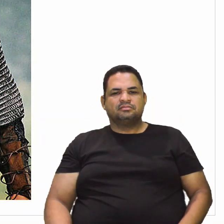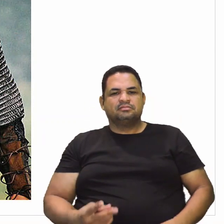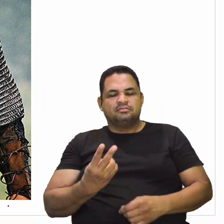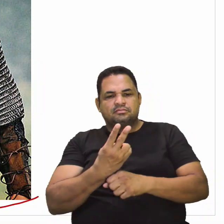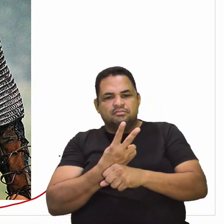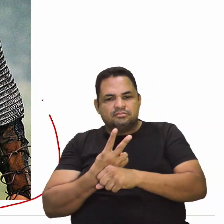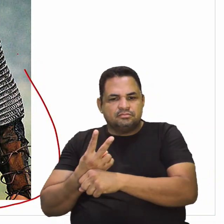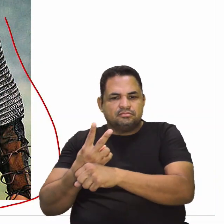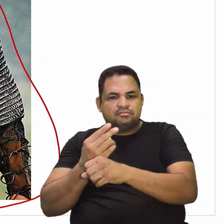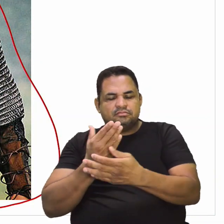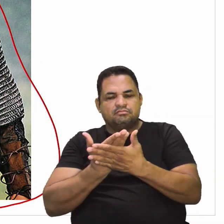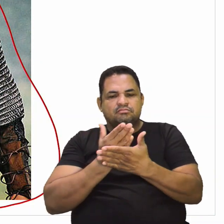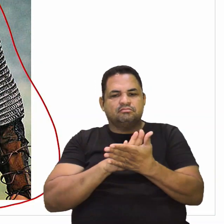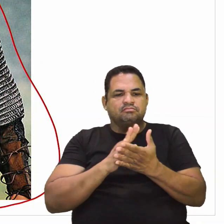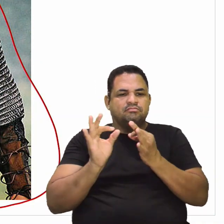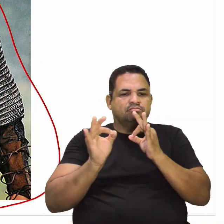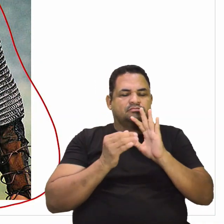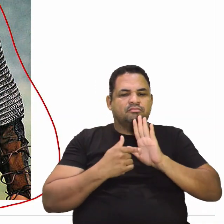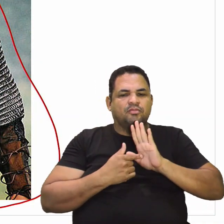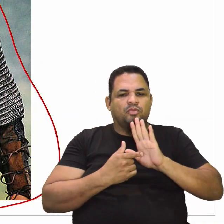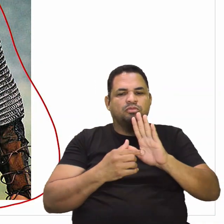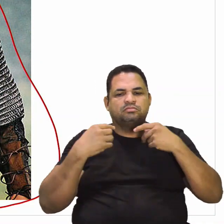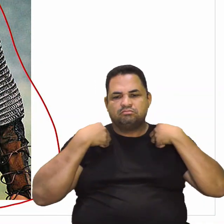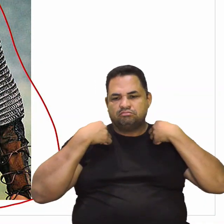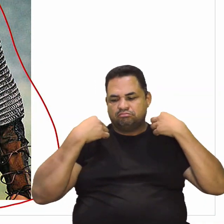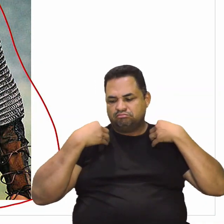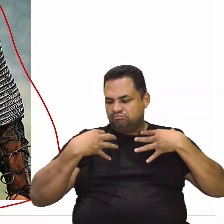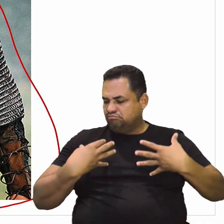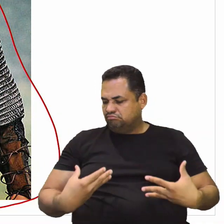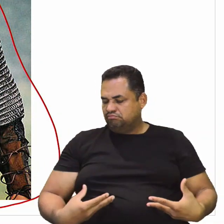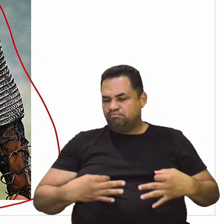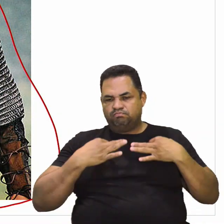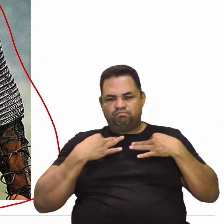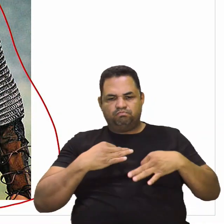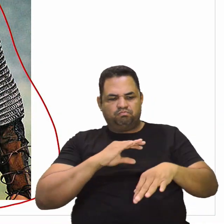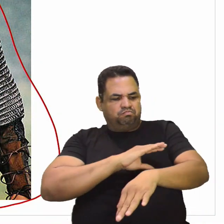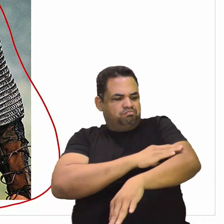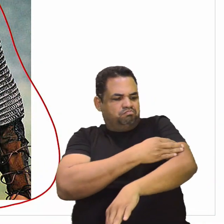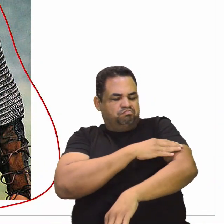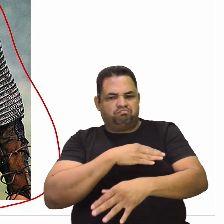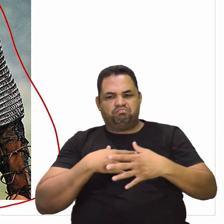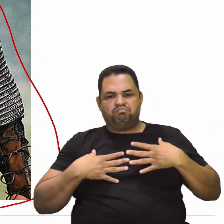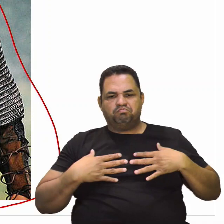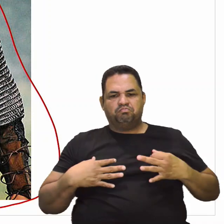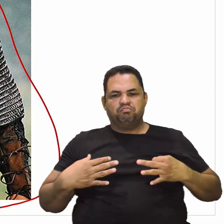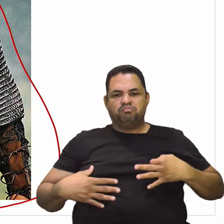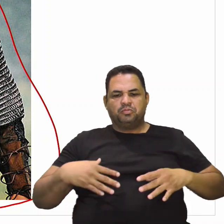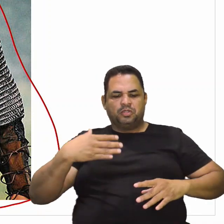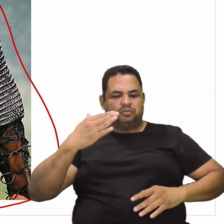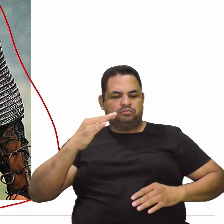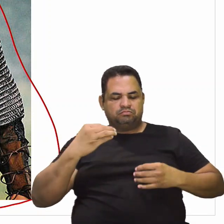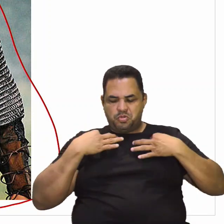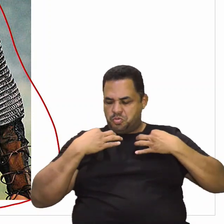busca interpretar a vestimenta, o estilo